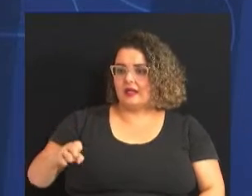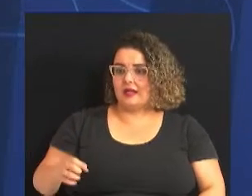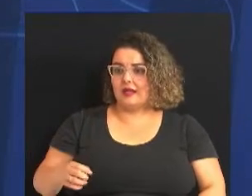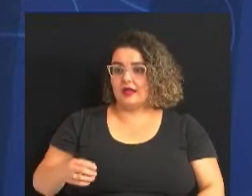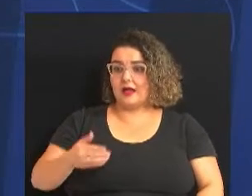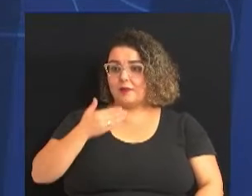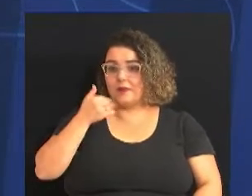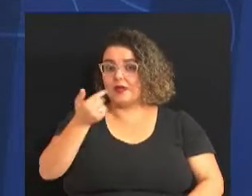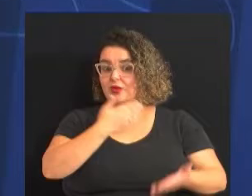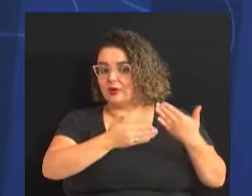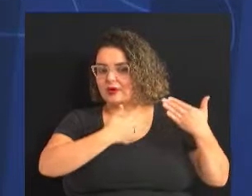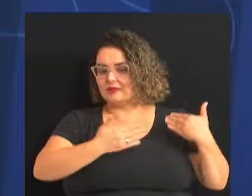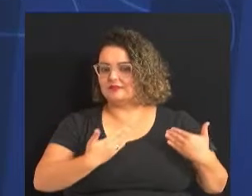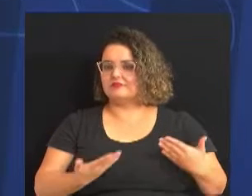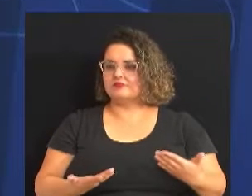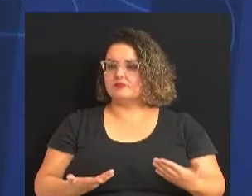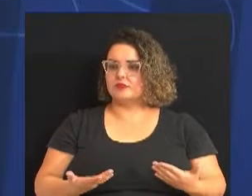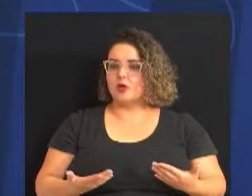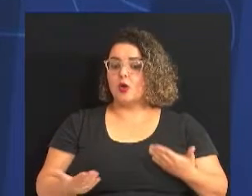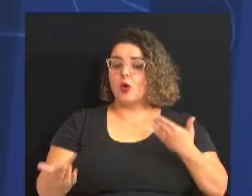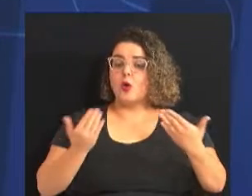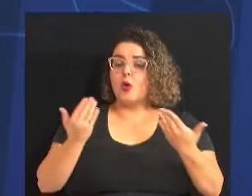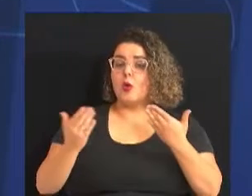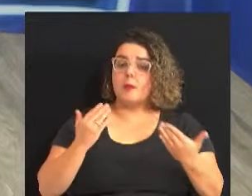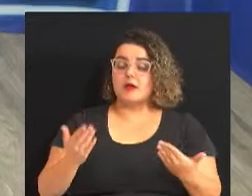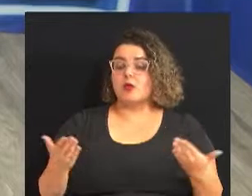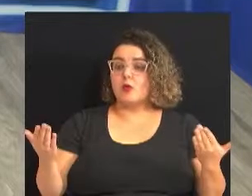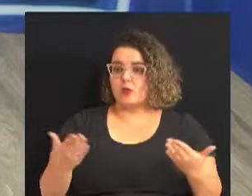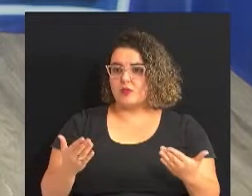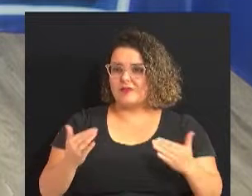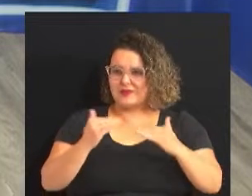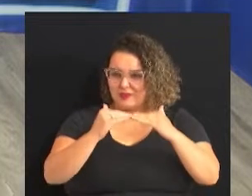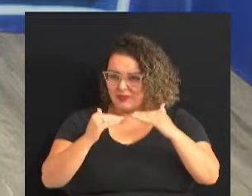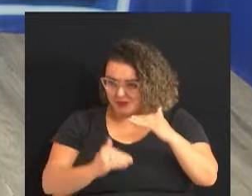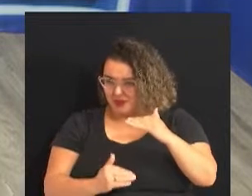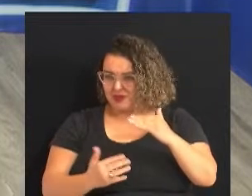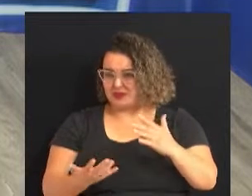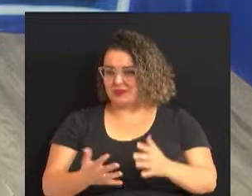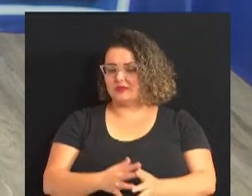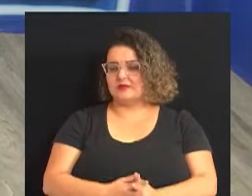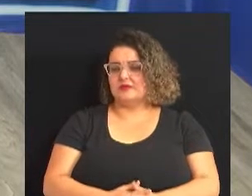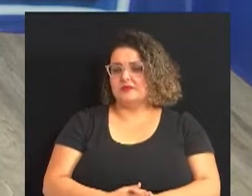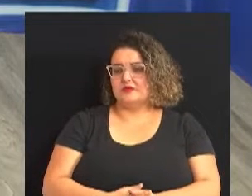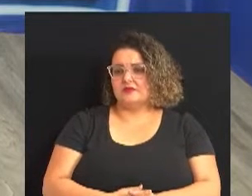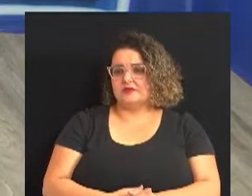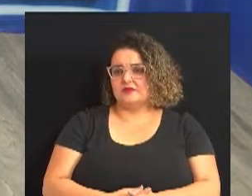tempos. Em comparação com hoje, estamos muito abaixo?